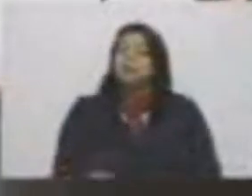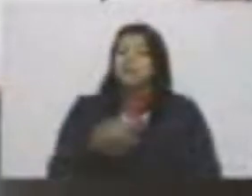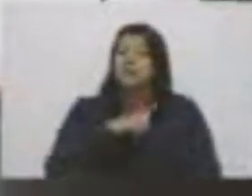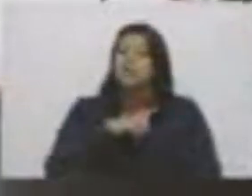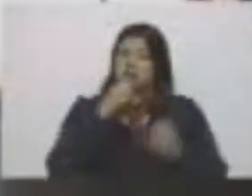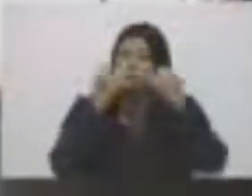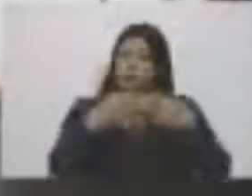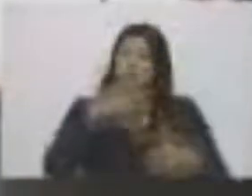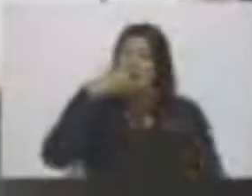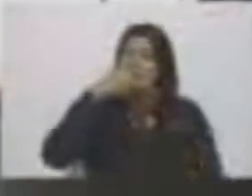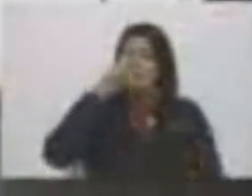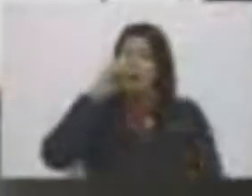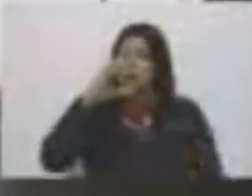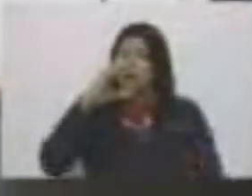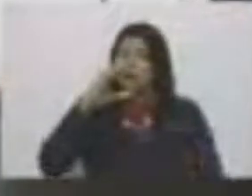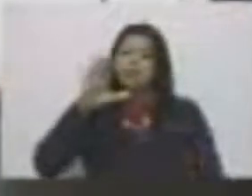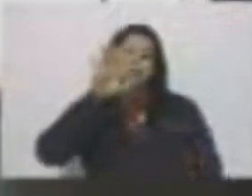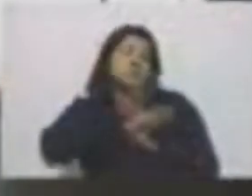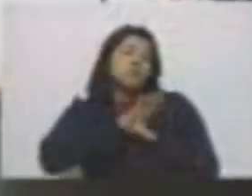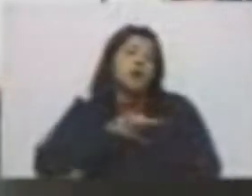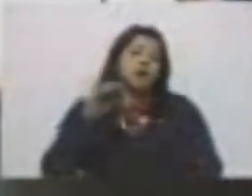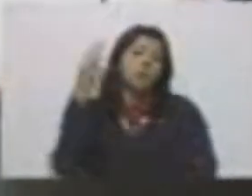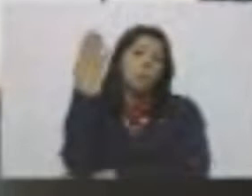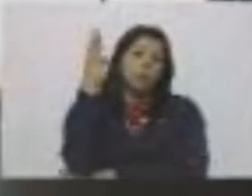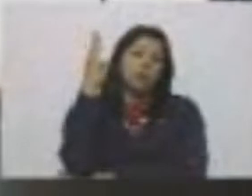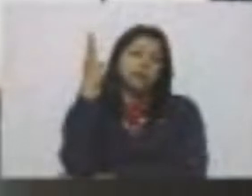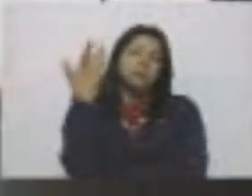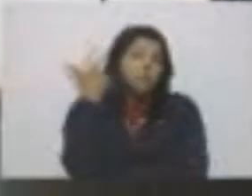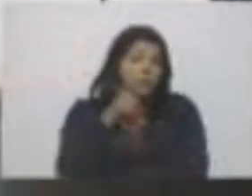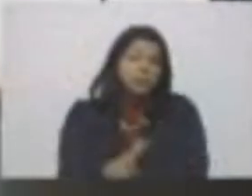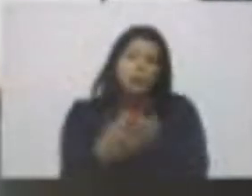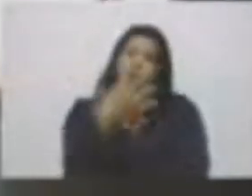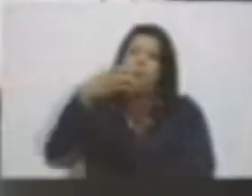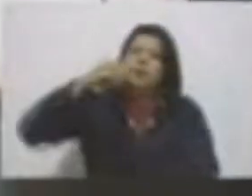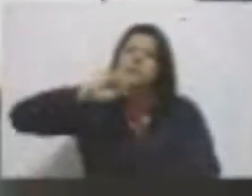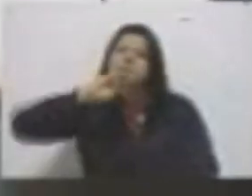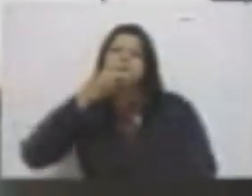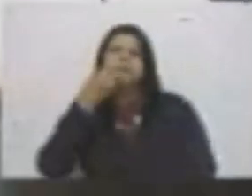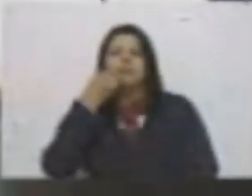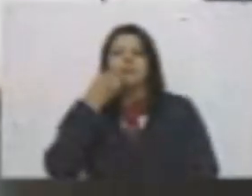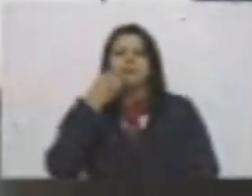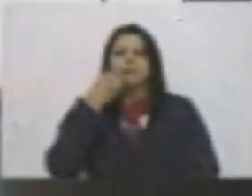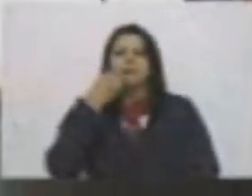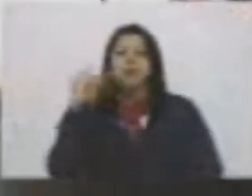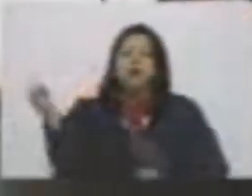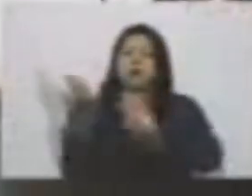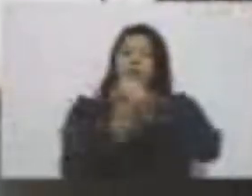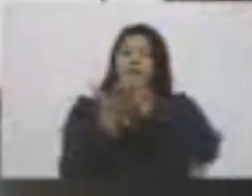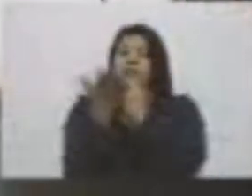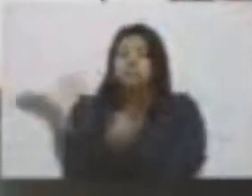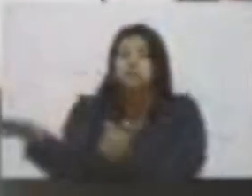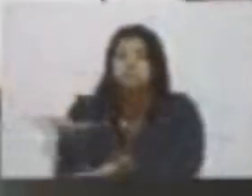exemplo, Botucatu conseguiu a fundo perdido, 40 milhões a fundo perdido. O dinheiro